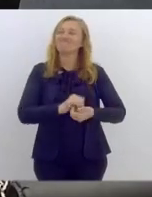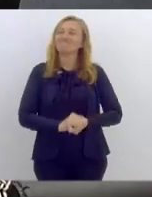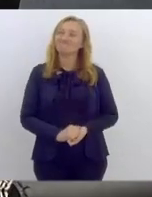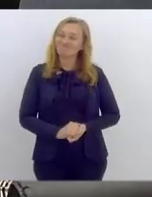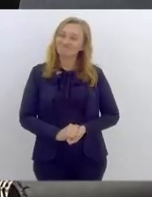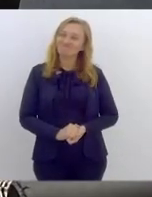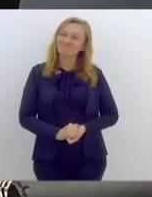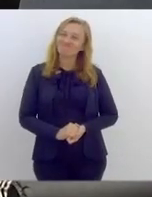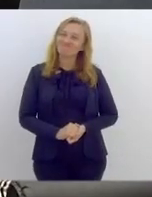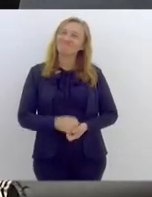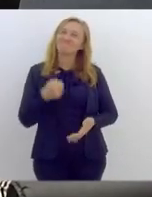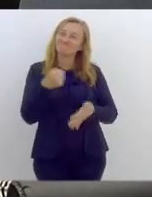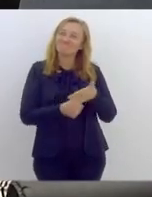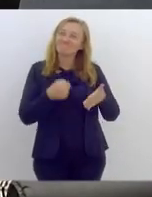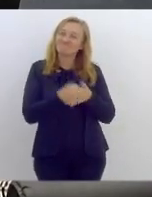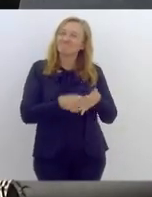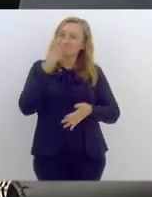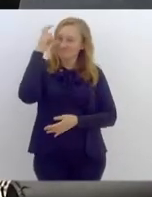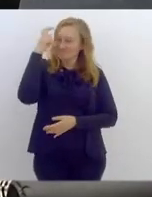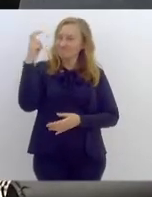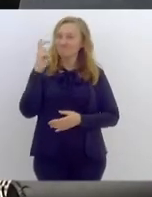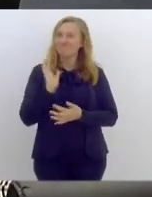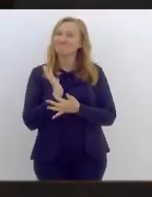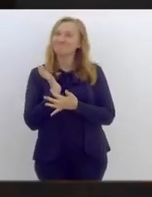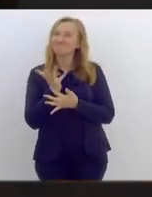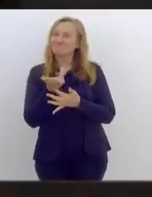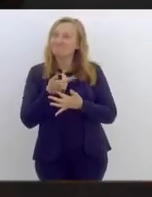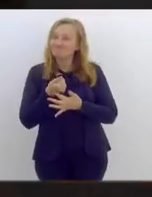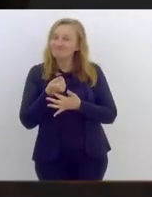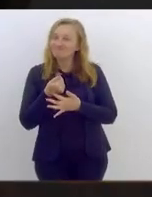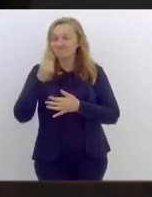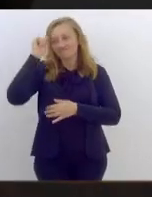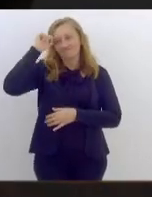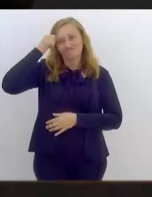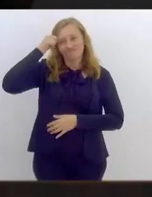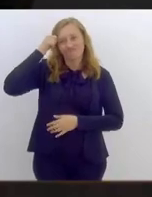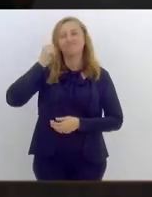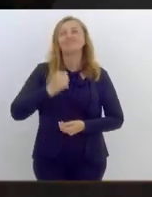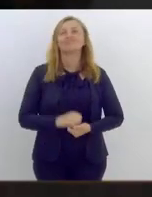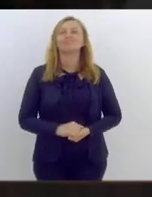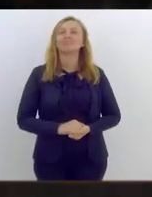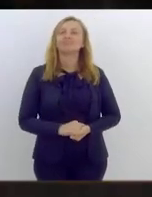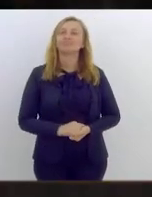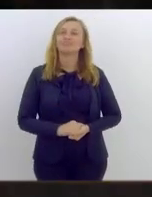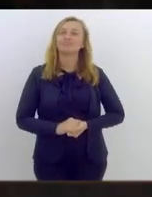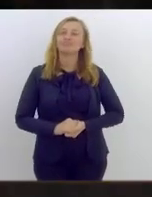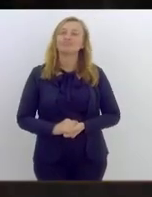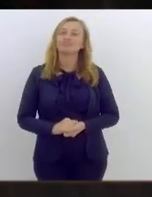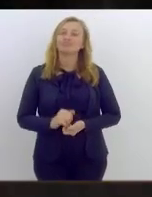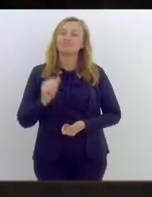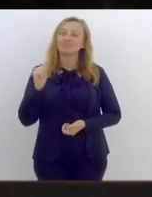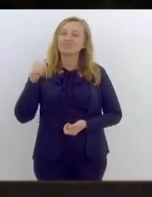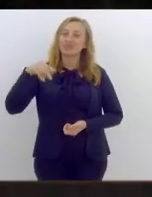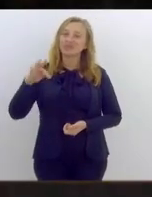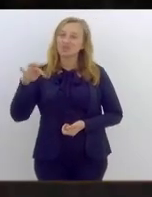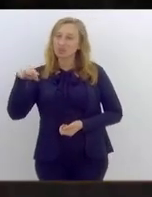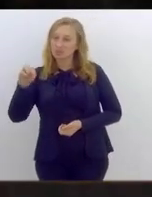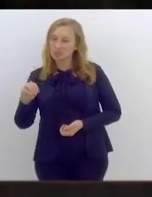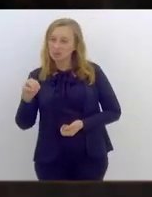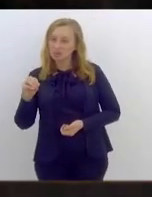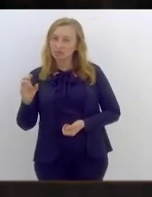representante da luta da cultura, das artes, da negritude, nosso querido Antônio